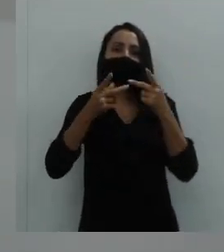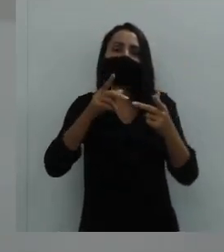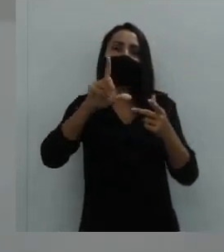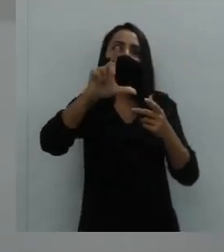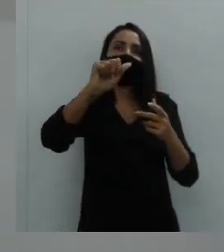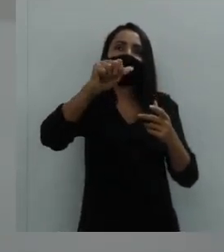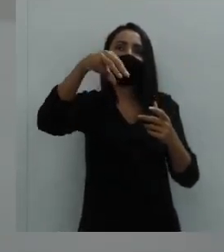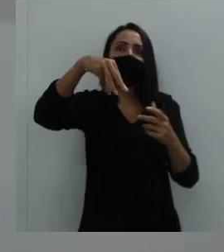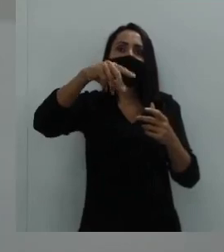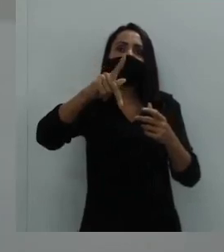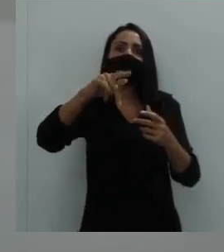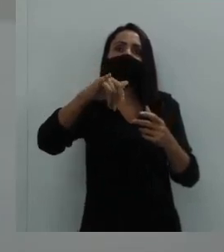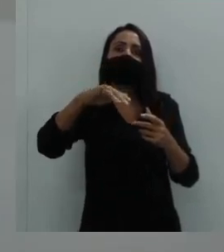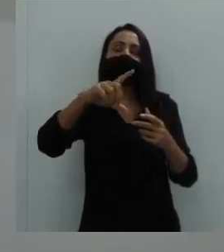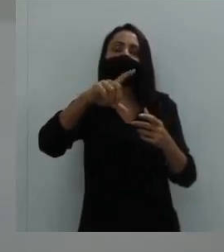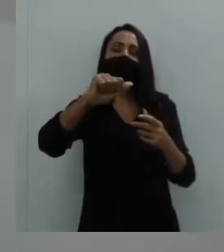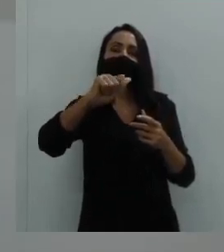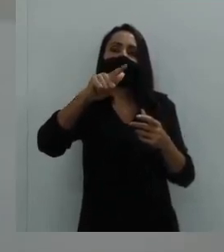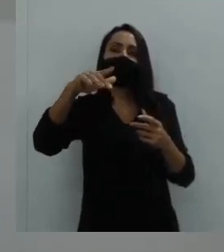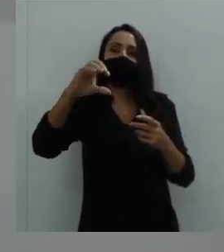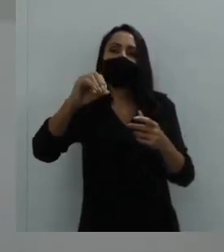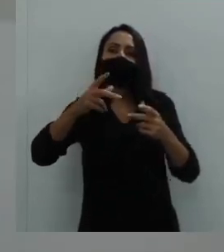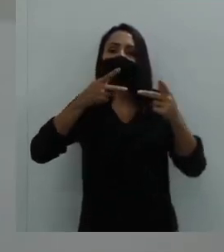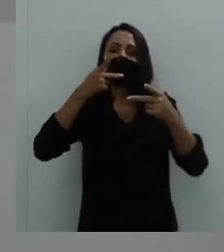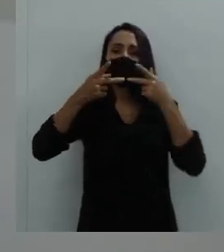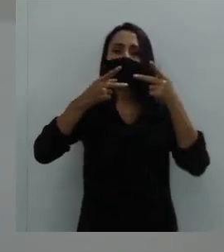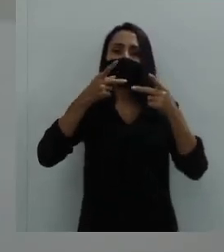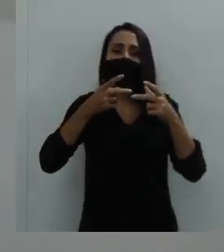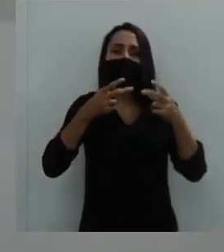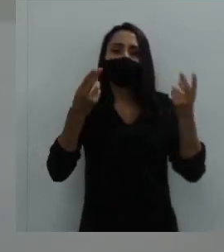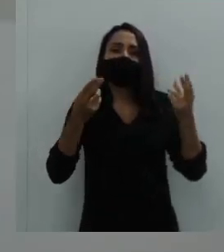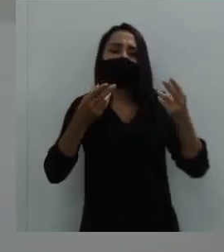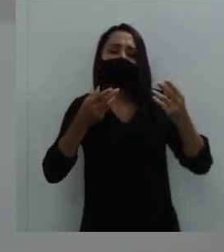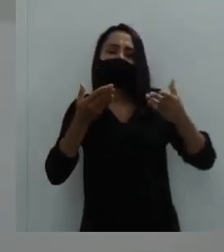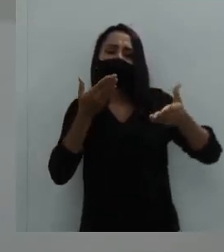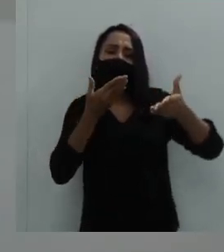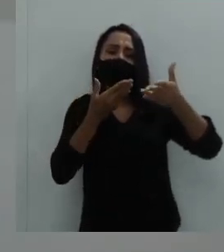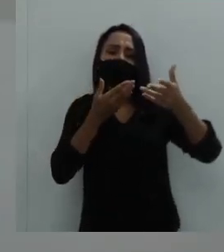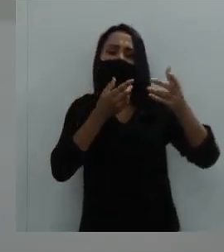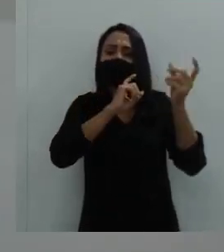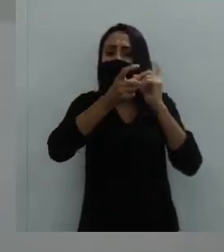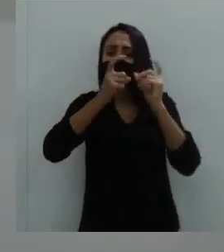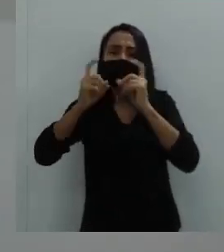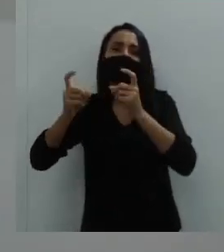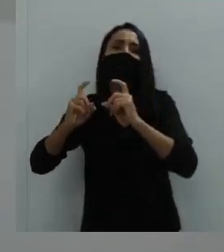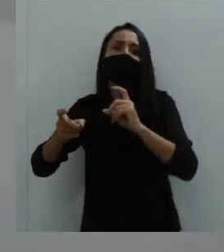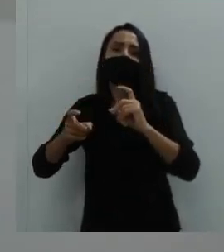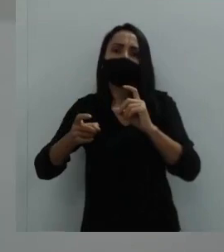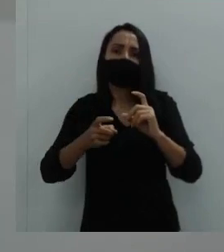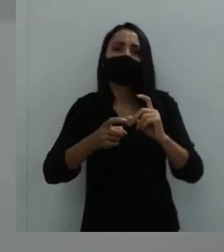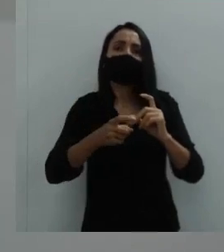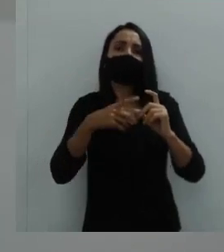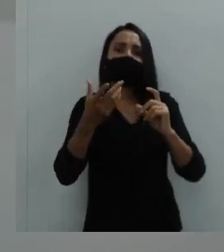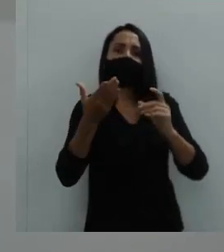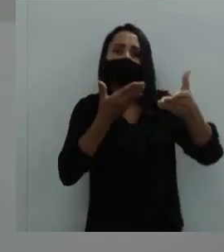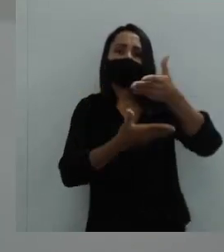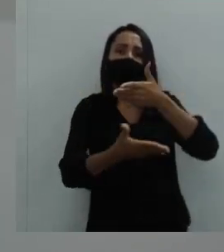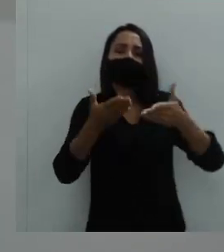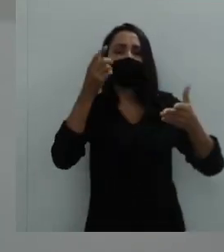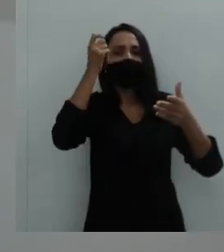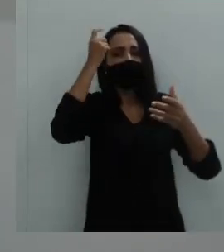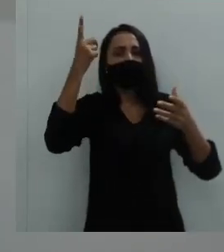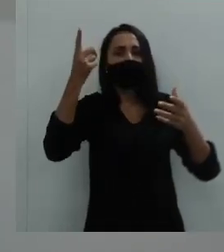júri simulado é um texto oral. Veja só, e um debate, uma troca de ideias, debates sobre a